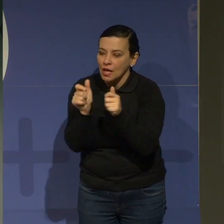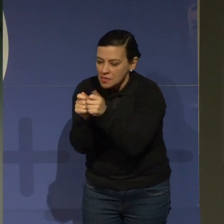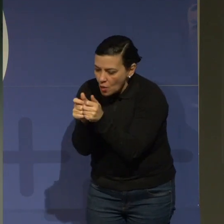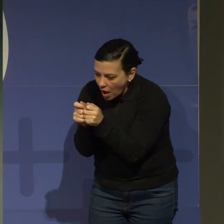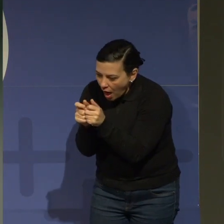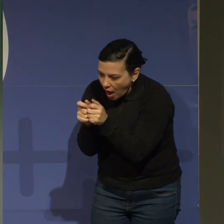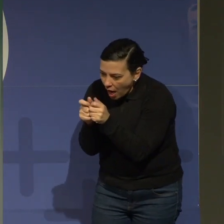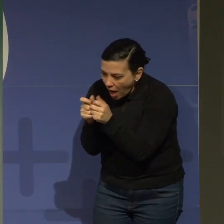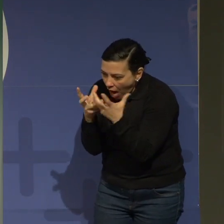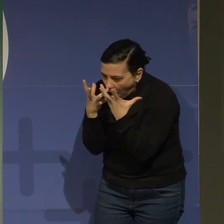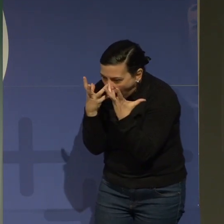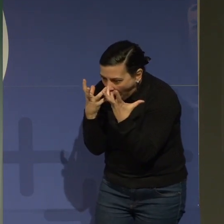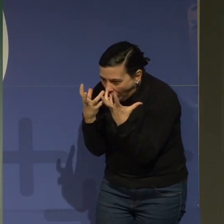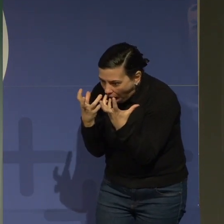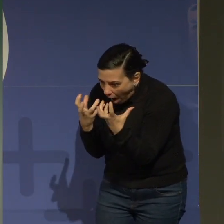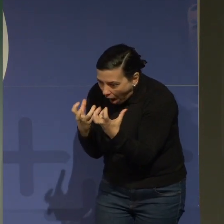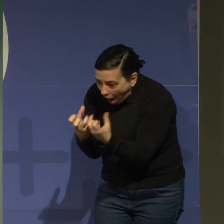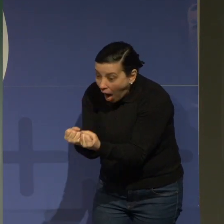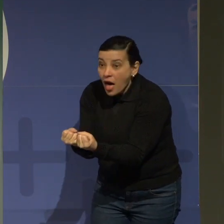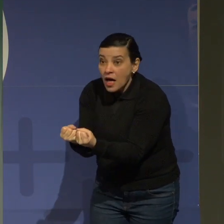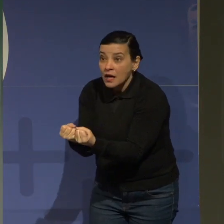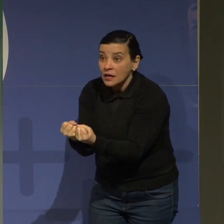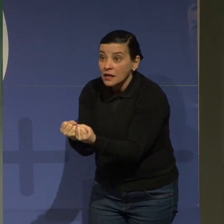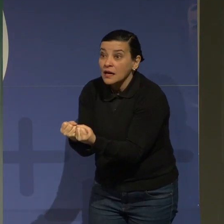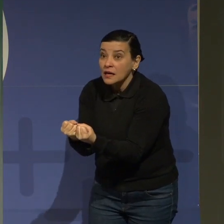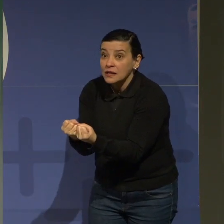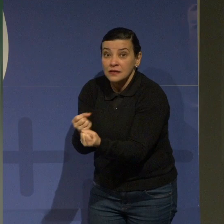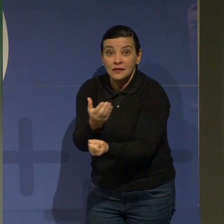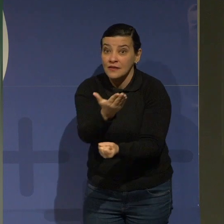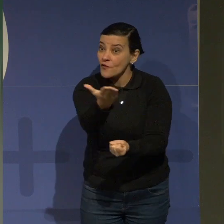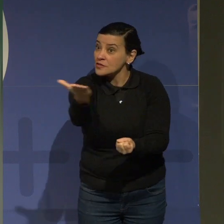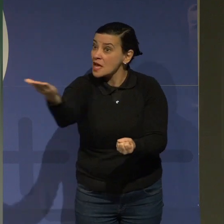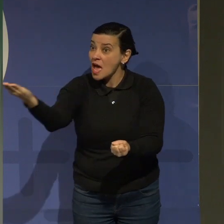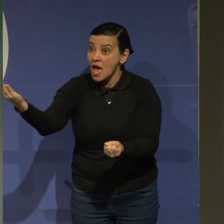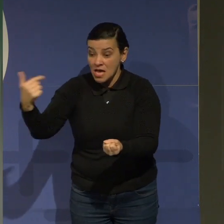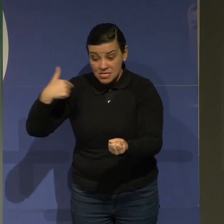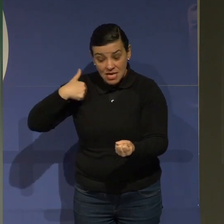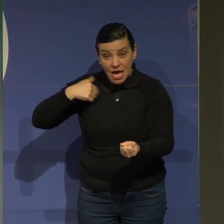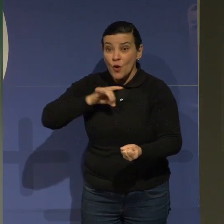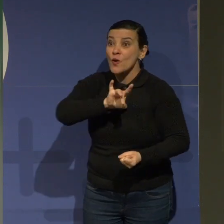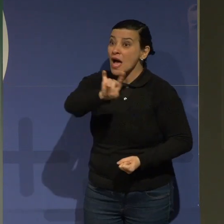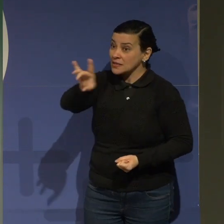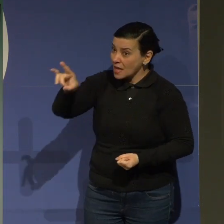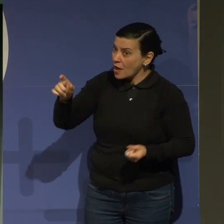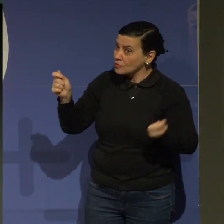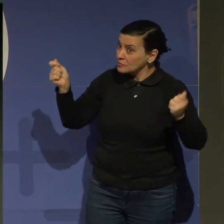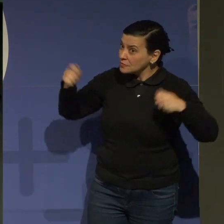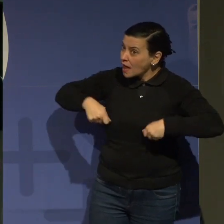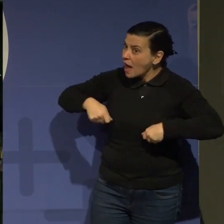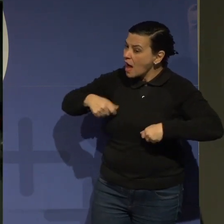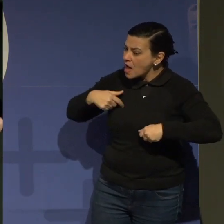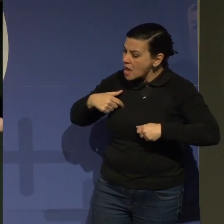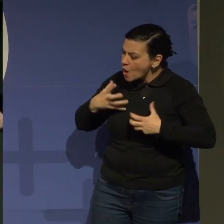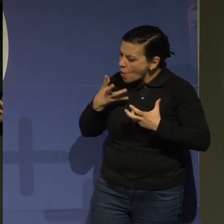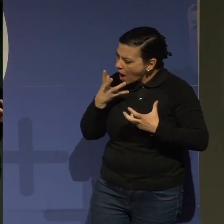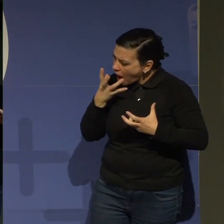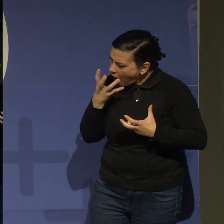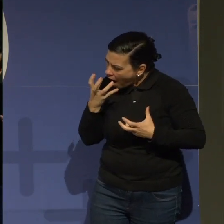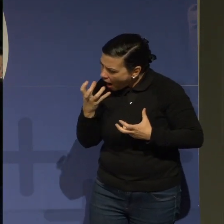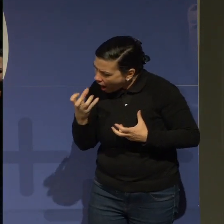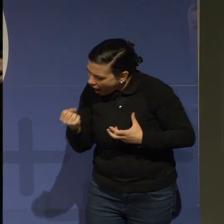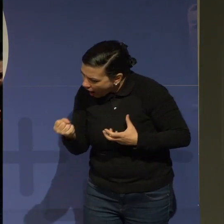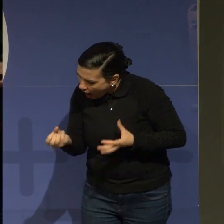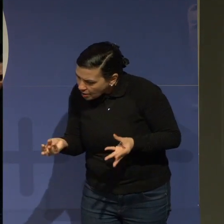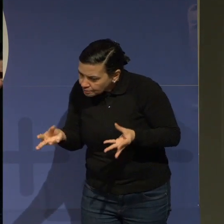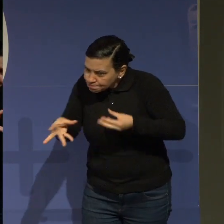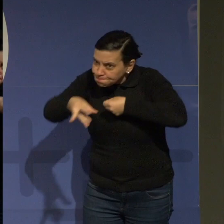mão, que somos nós, o poder de influência que cada um de nós tem. Então, está na nossa mão